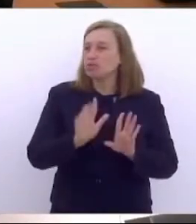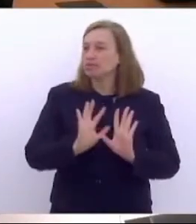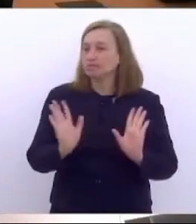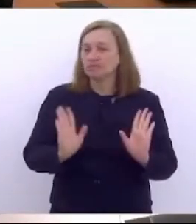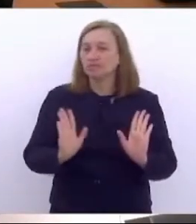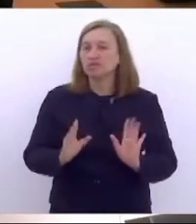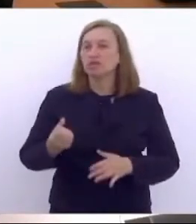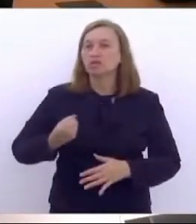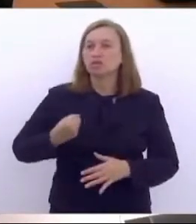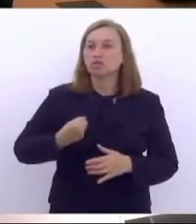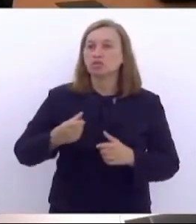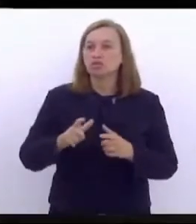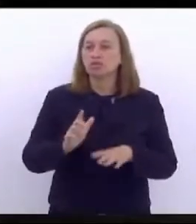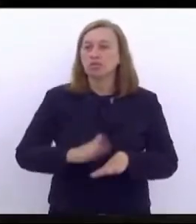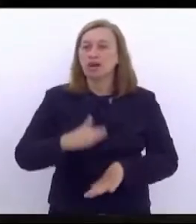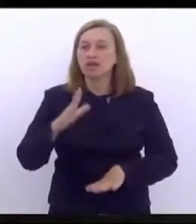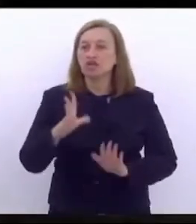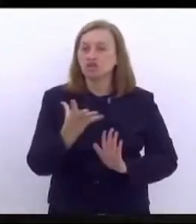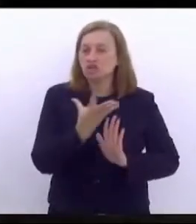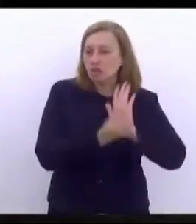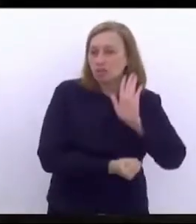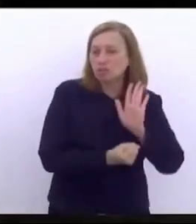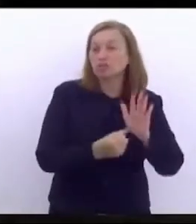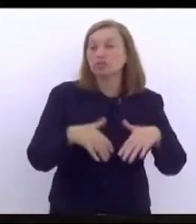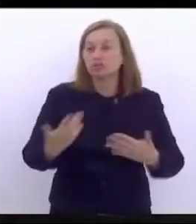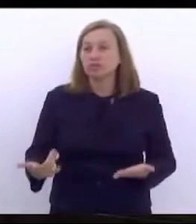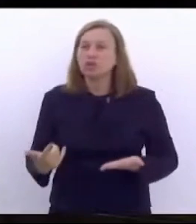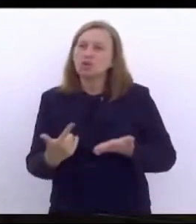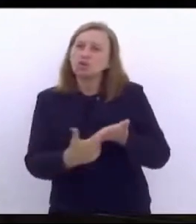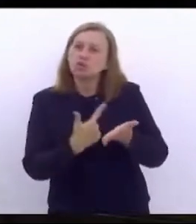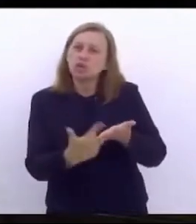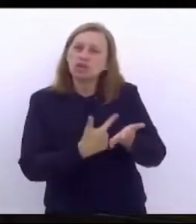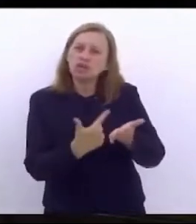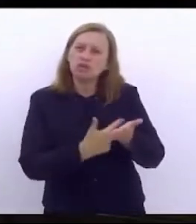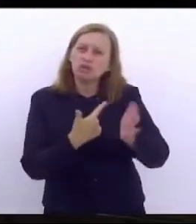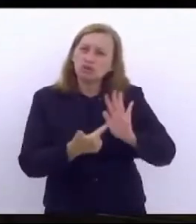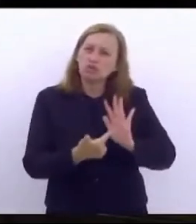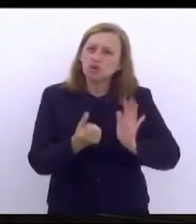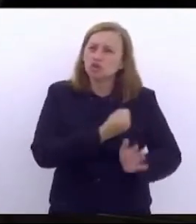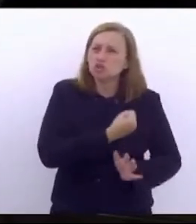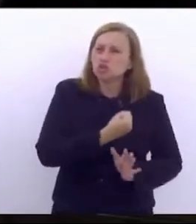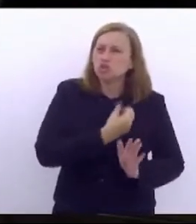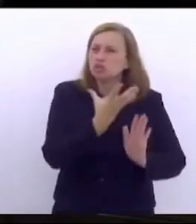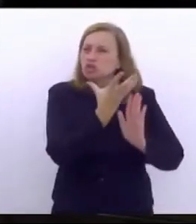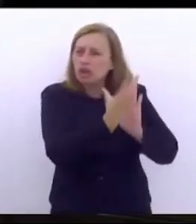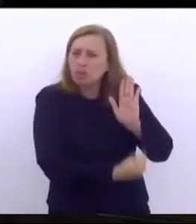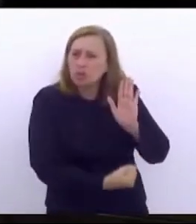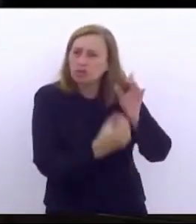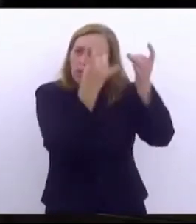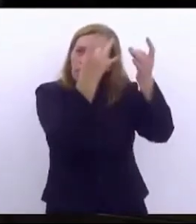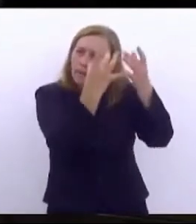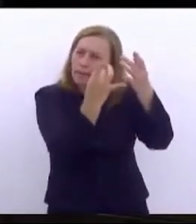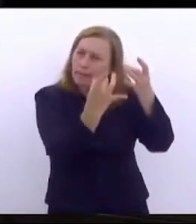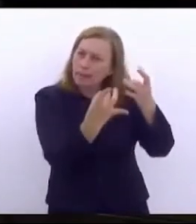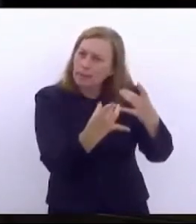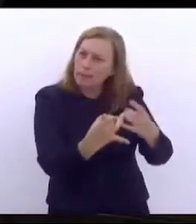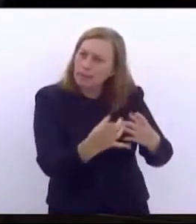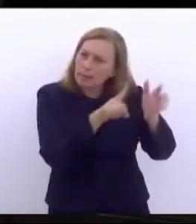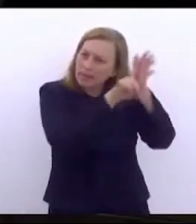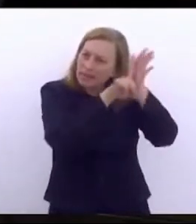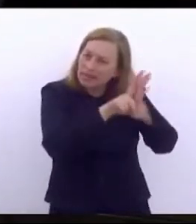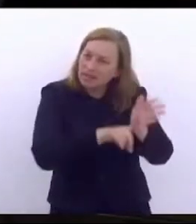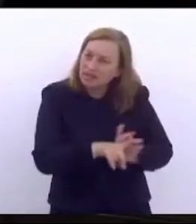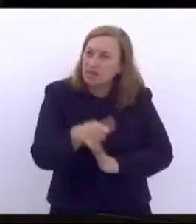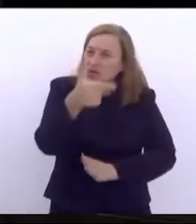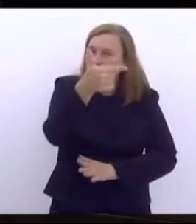certeza, aumentou o número de abortos. Tá? No livro Números Abortados, eu faço mais exaustivamente essa análise com